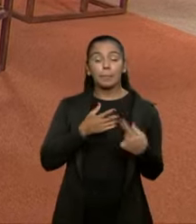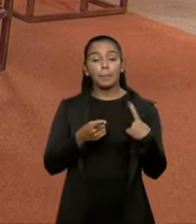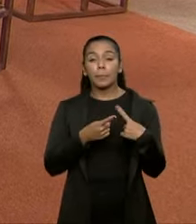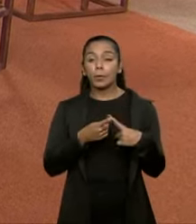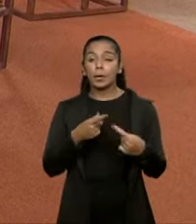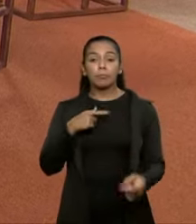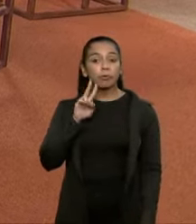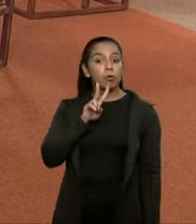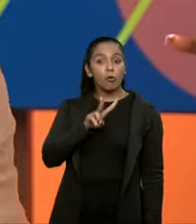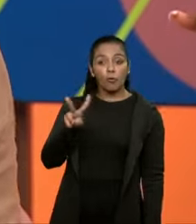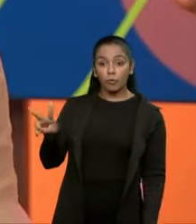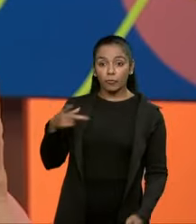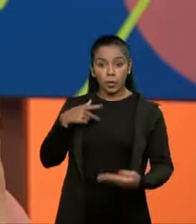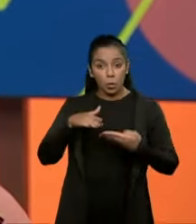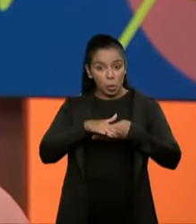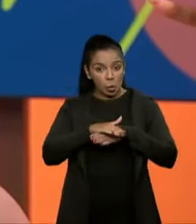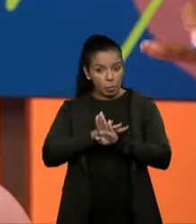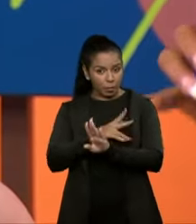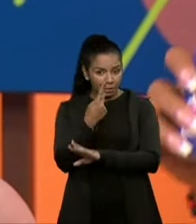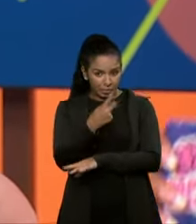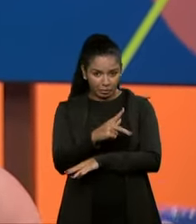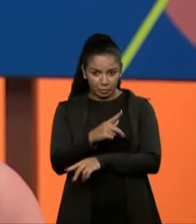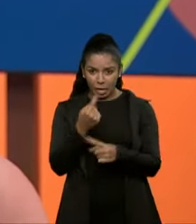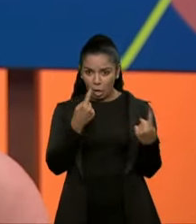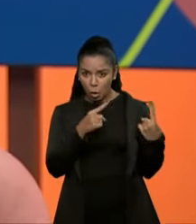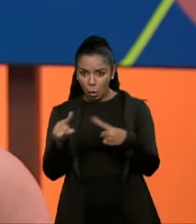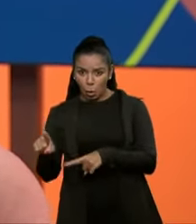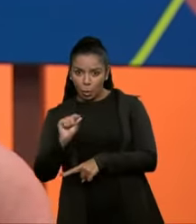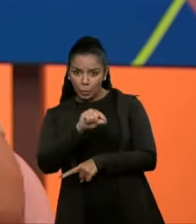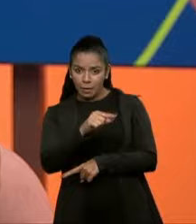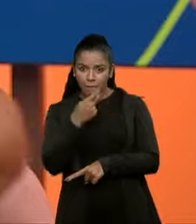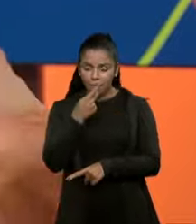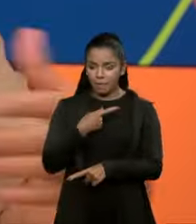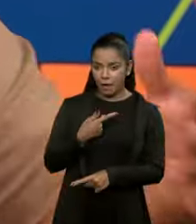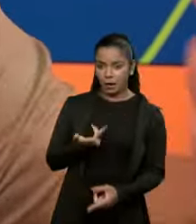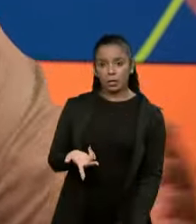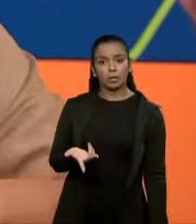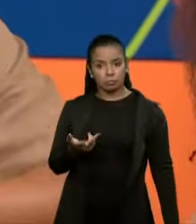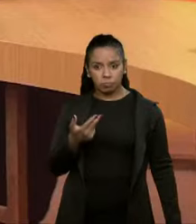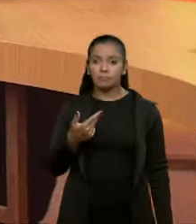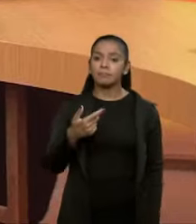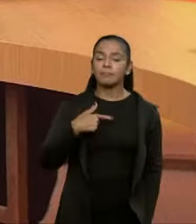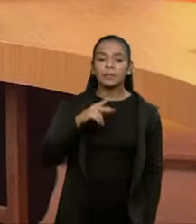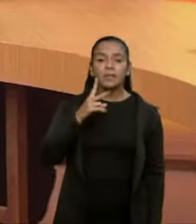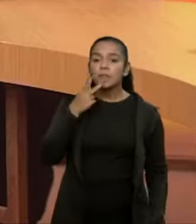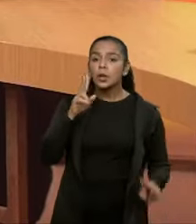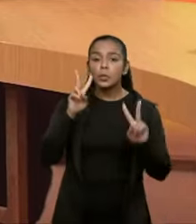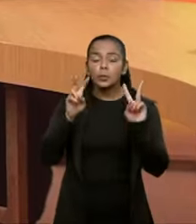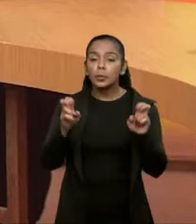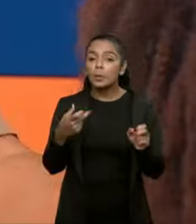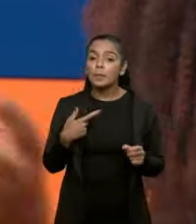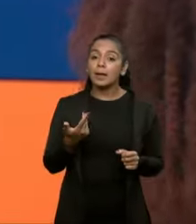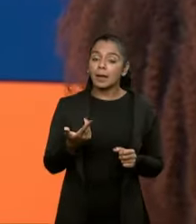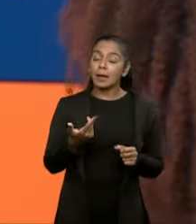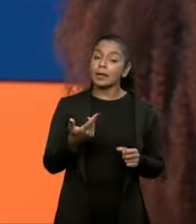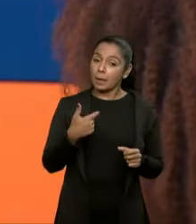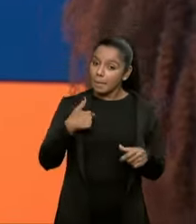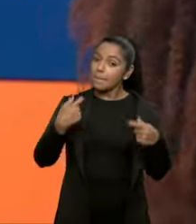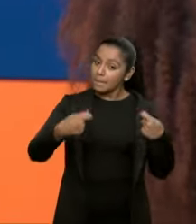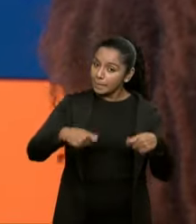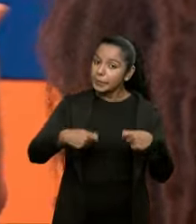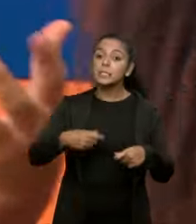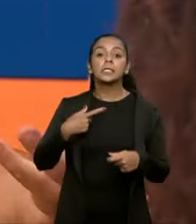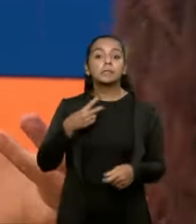via comportamentos dele que eram meio que contra o que ele estava me falando. Sim, sim. Seja de etnia, racial, não é isso. Então, assim, eu acho que tem que